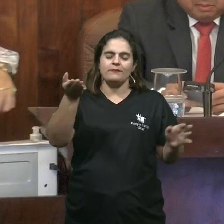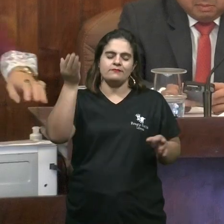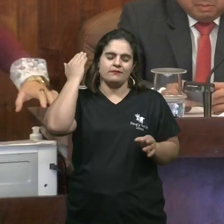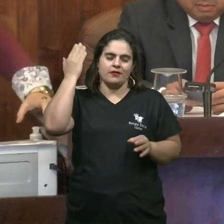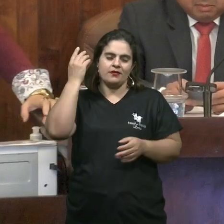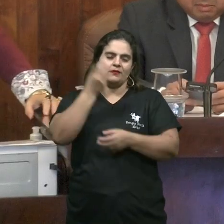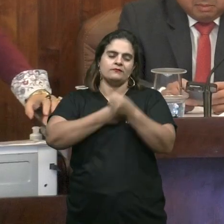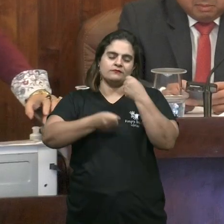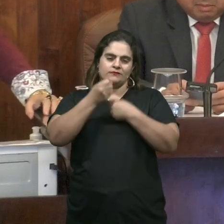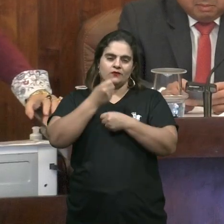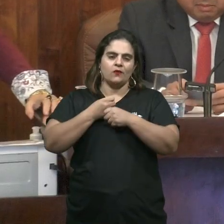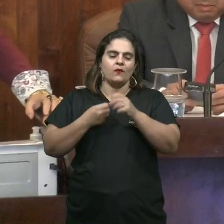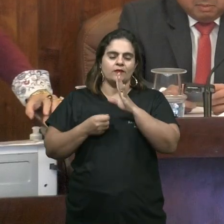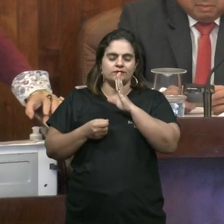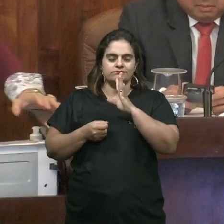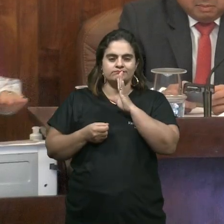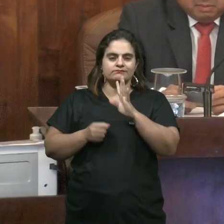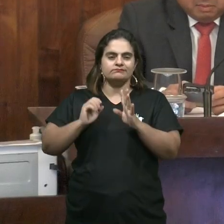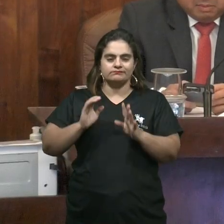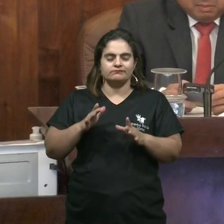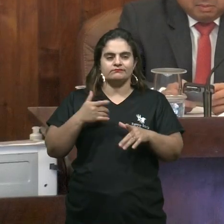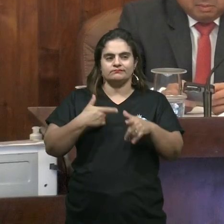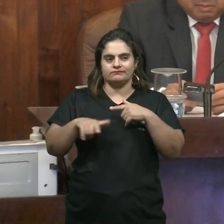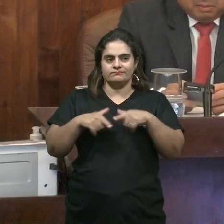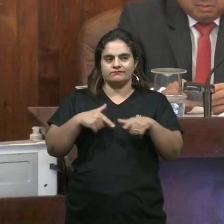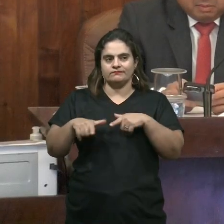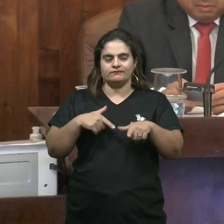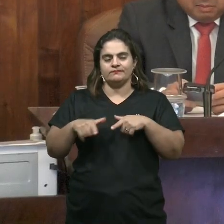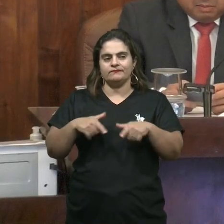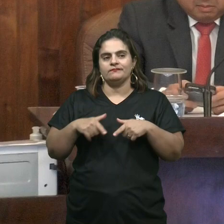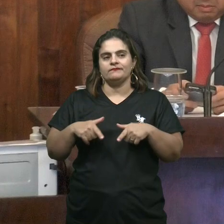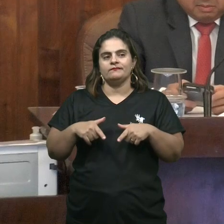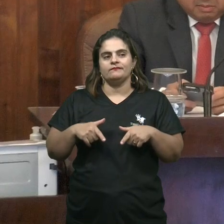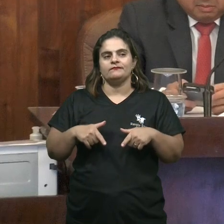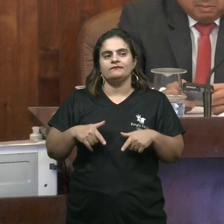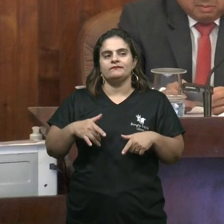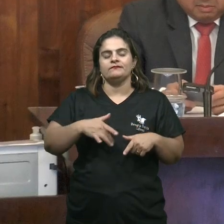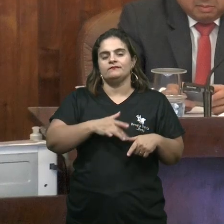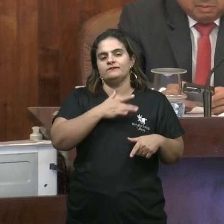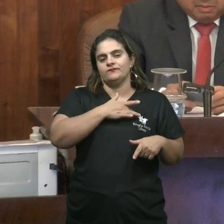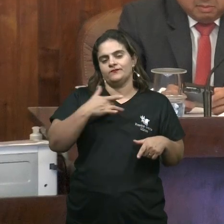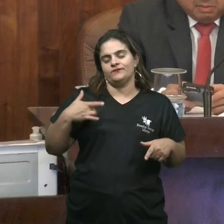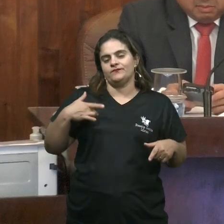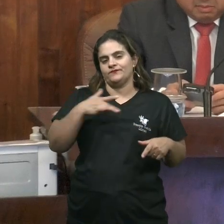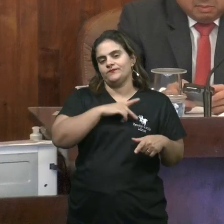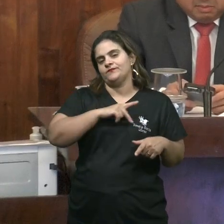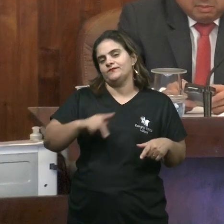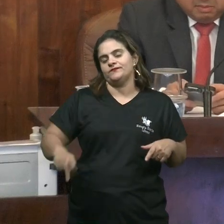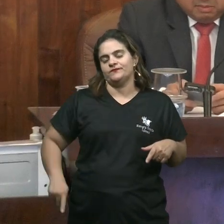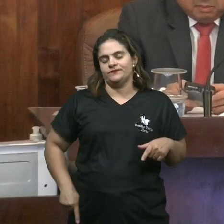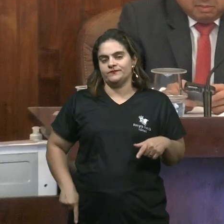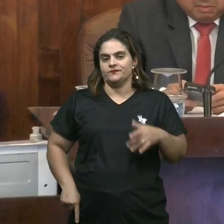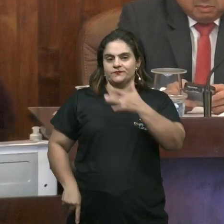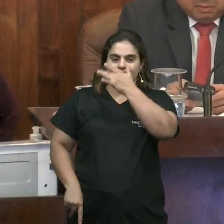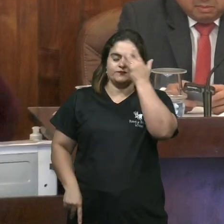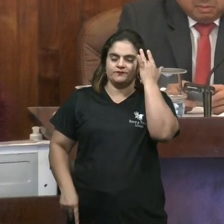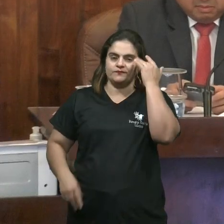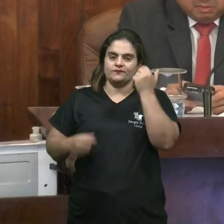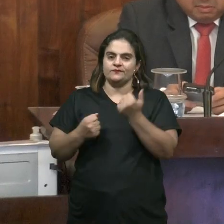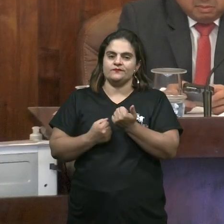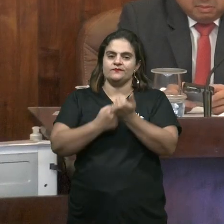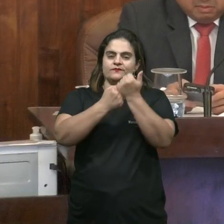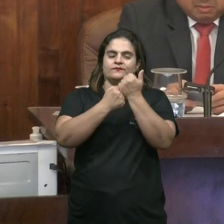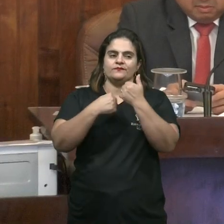fantástico que ela realiza ali, né, que é de saúde pública, né, é um serviço que elas prestam,